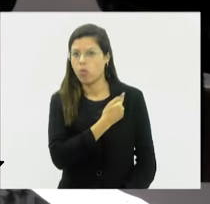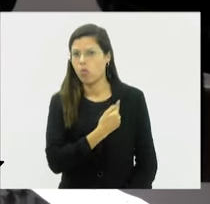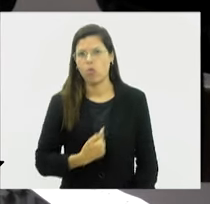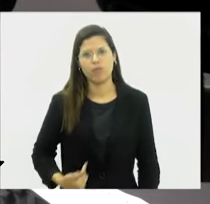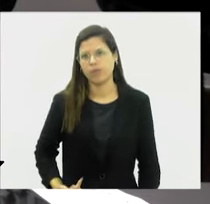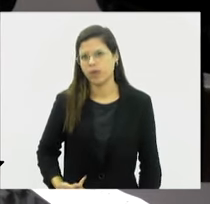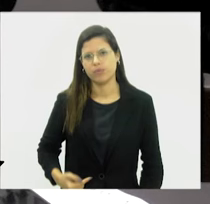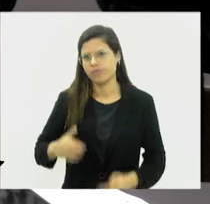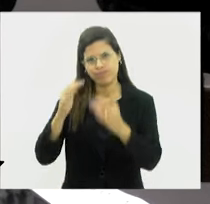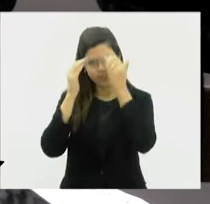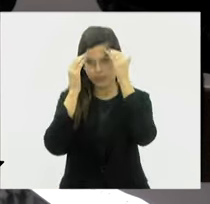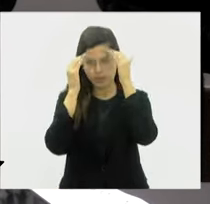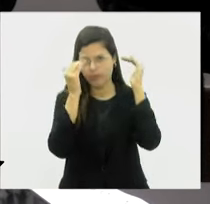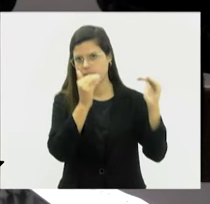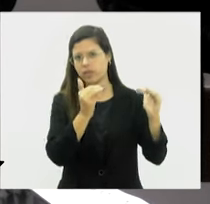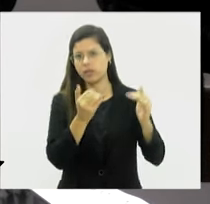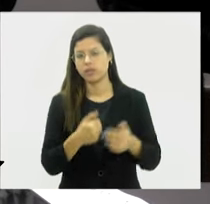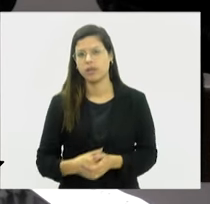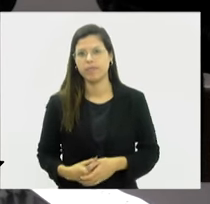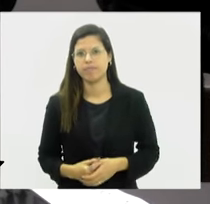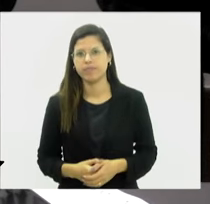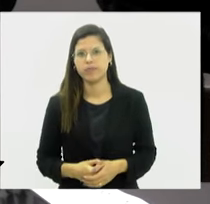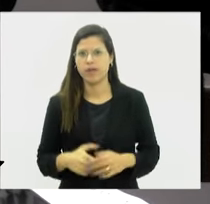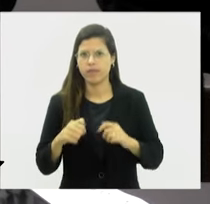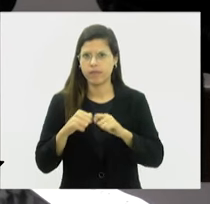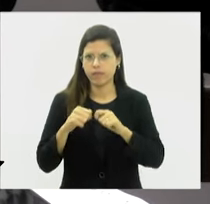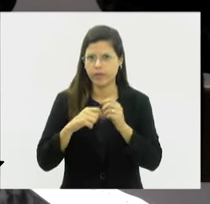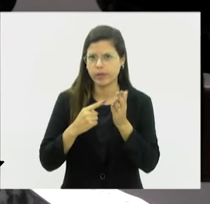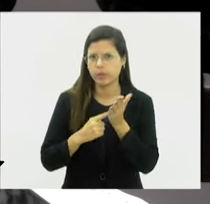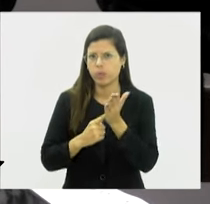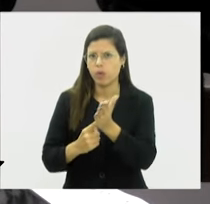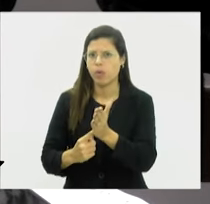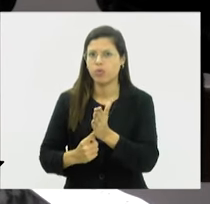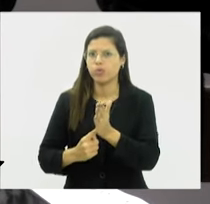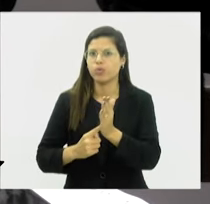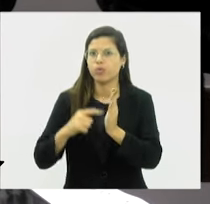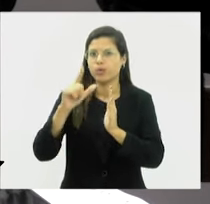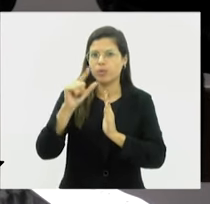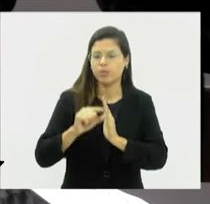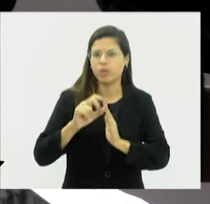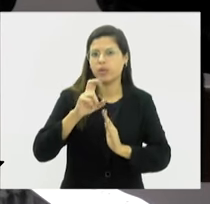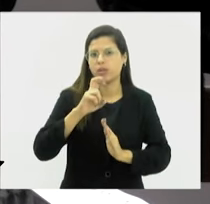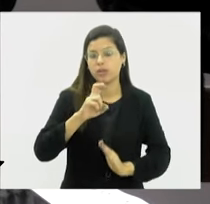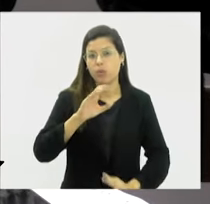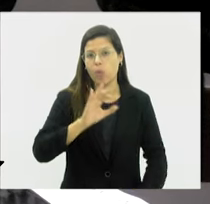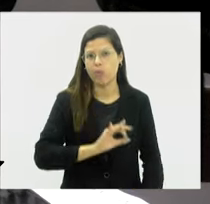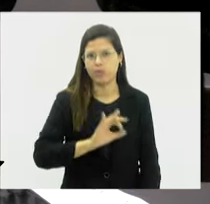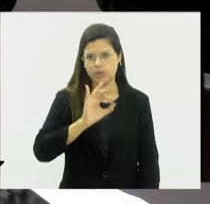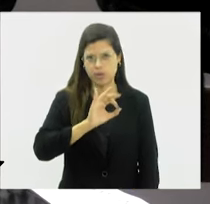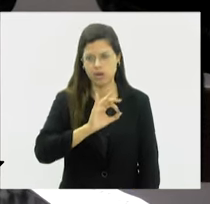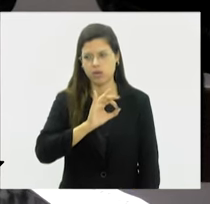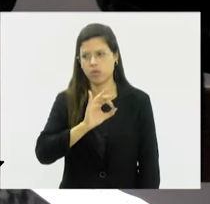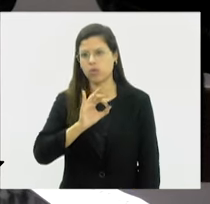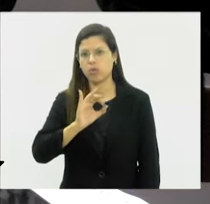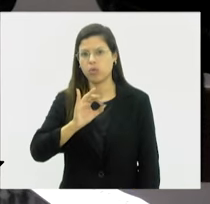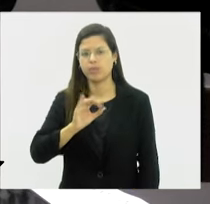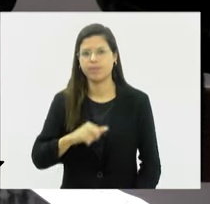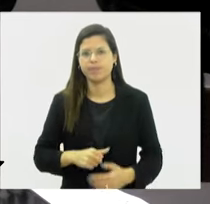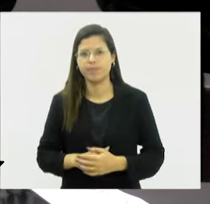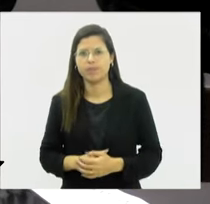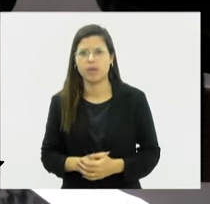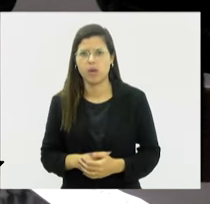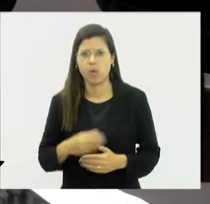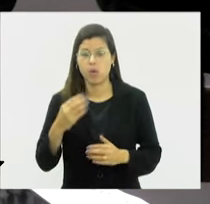cumpria. Aí se fez um acordo de reduzir para 5 pontos percentuais, colocando